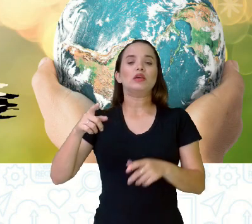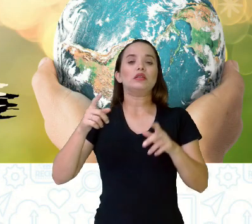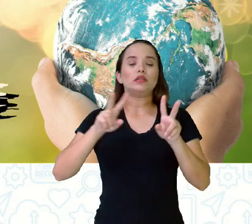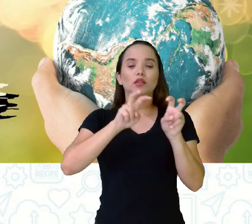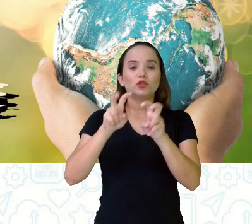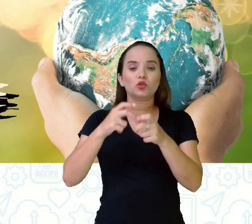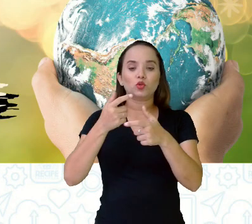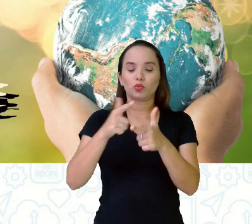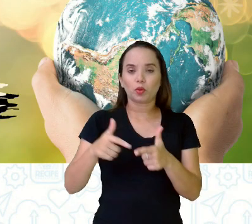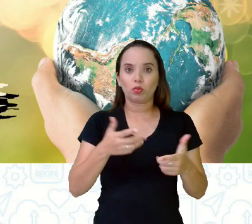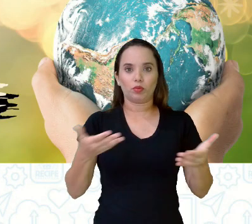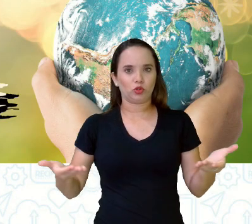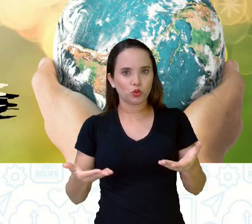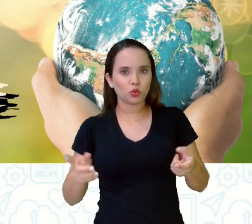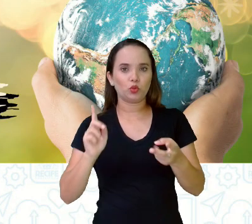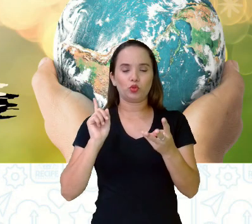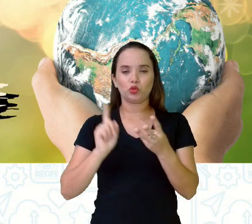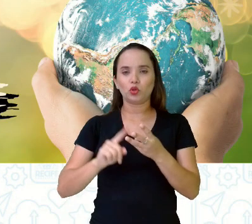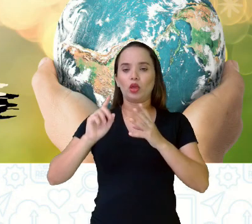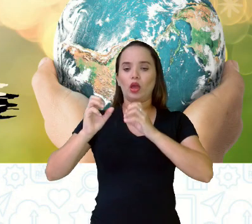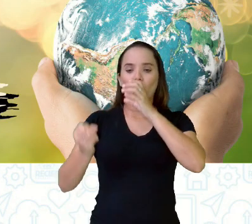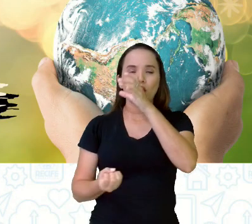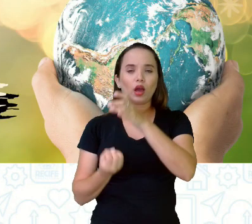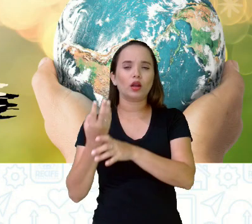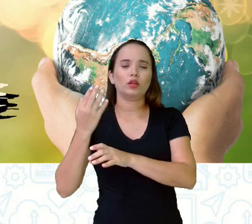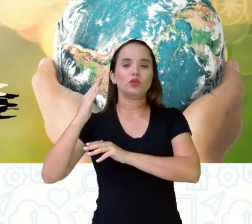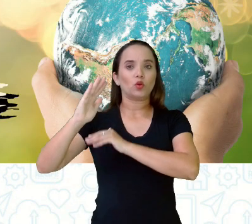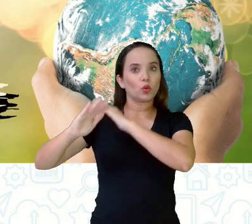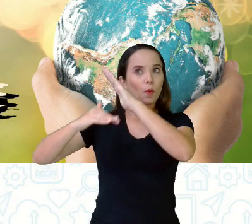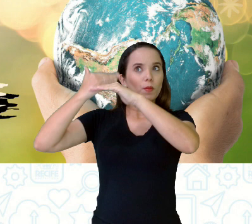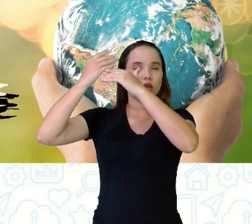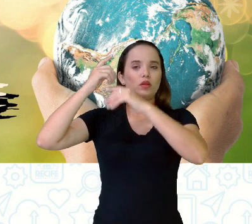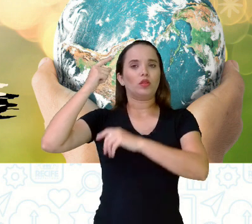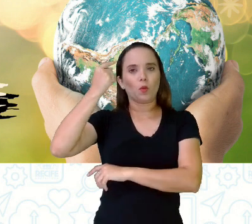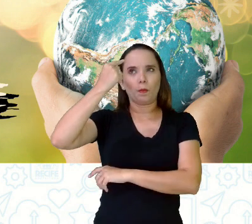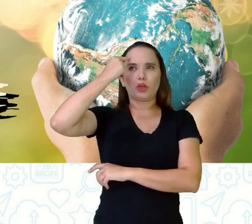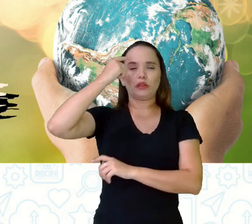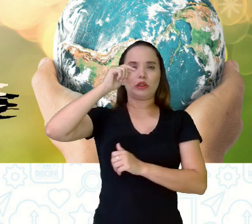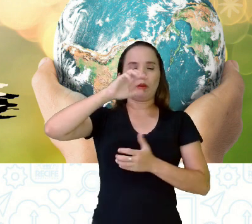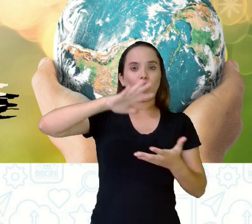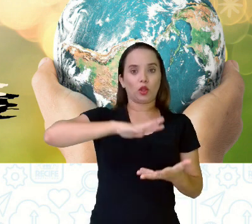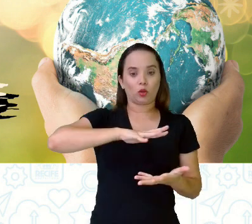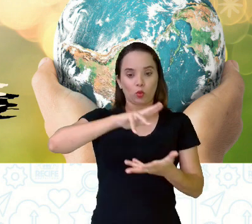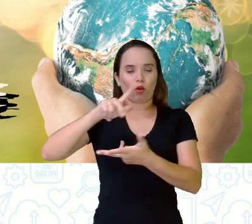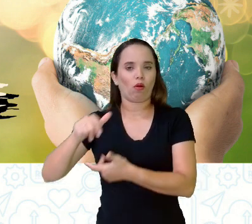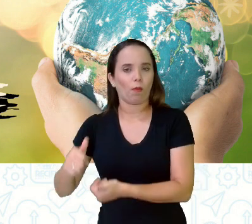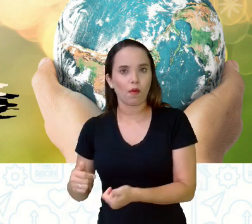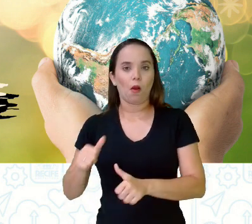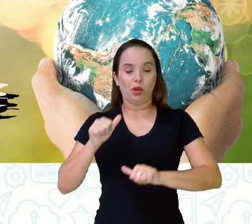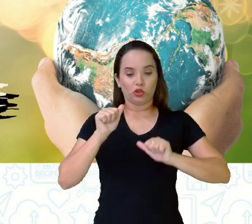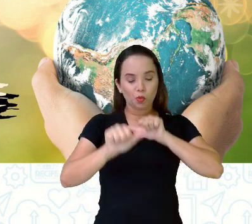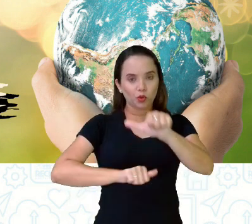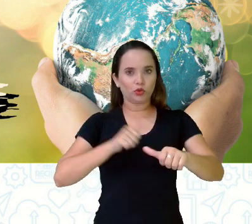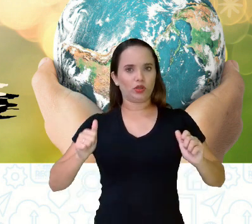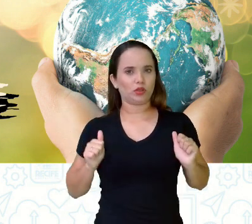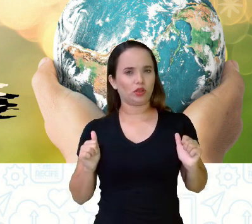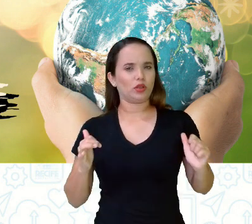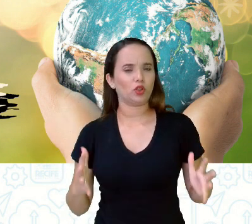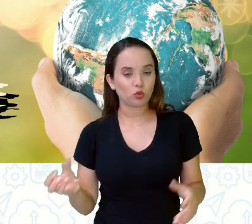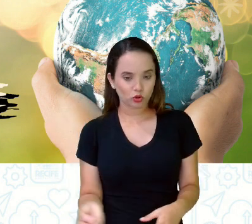atuais, o desenvolvimento de um pensamento macro, mudanças através de pequenas atitudes e de novos hábitos.